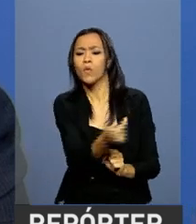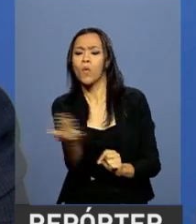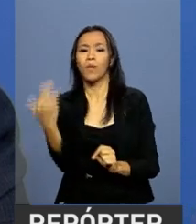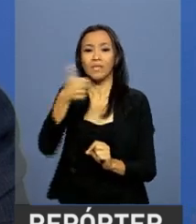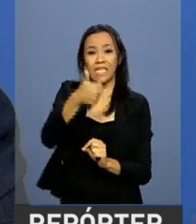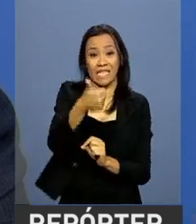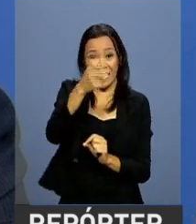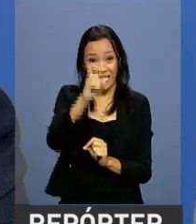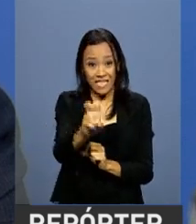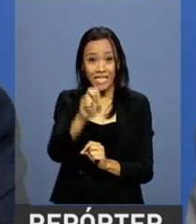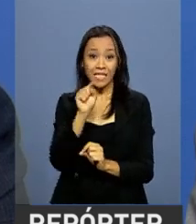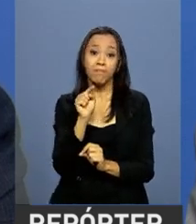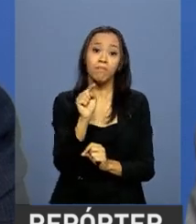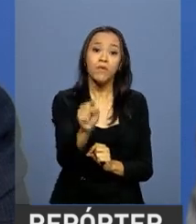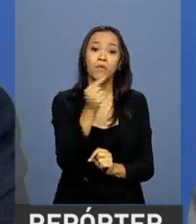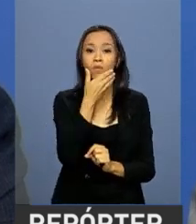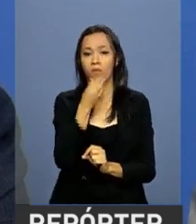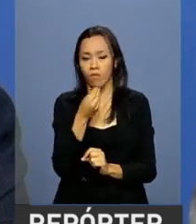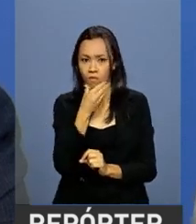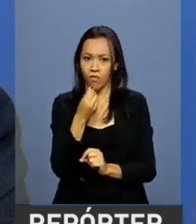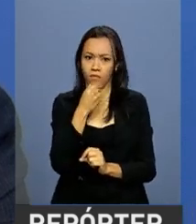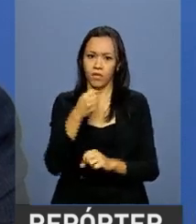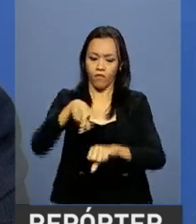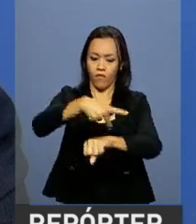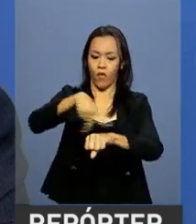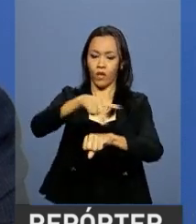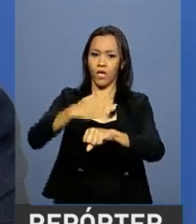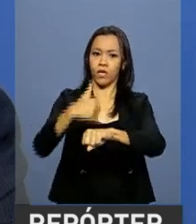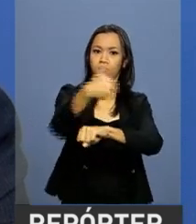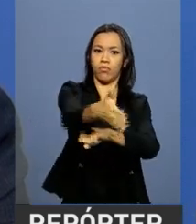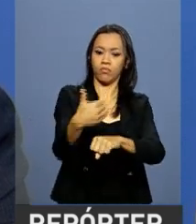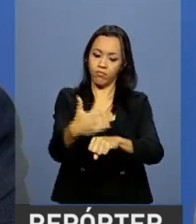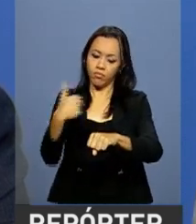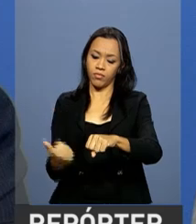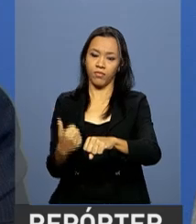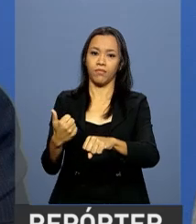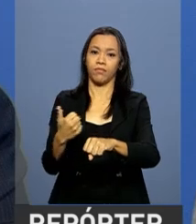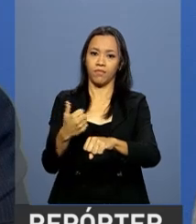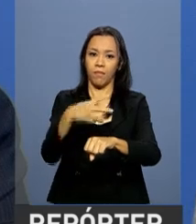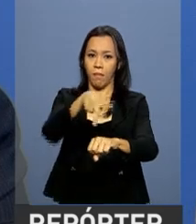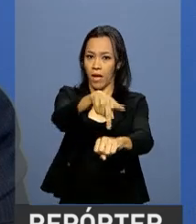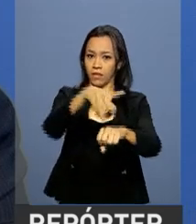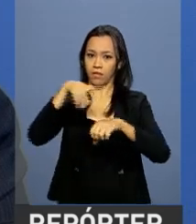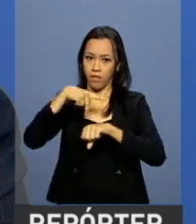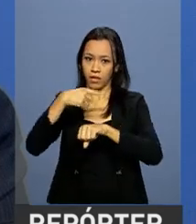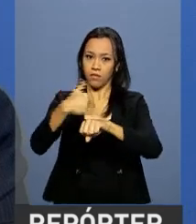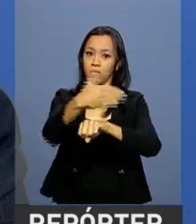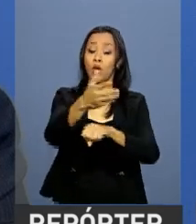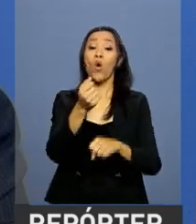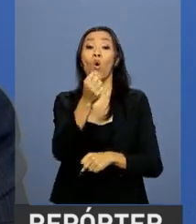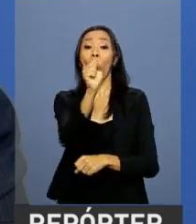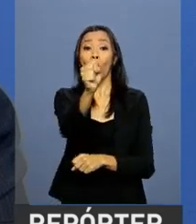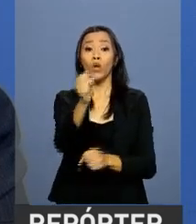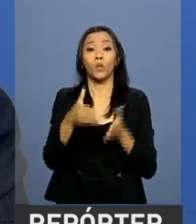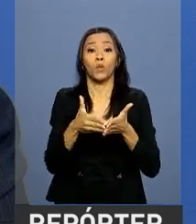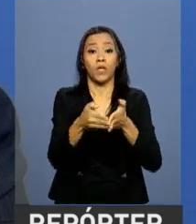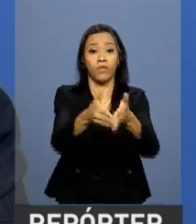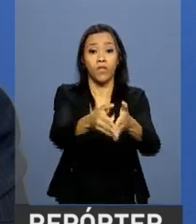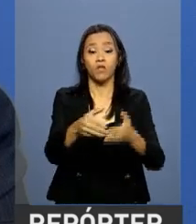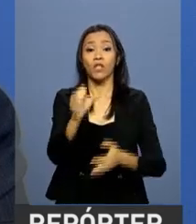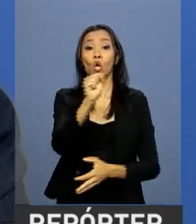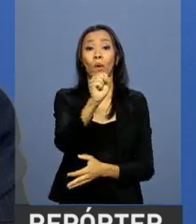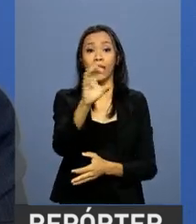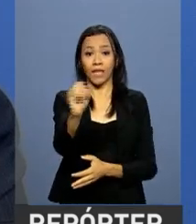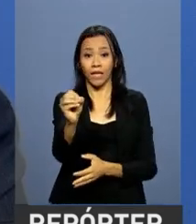homens na fronteira algo como 27 aeronaves 80 perdão oito navios e 80